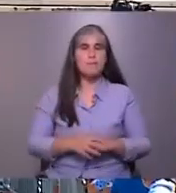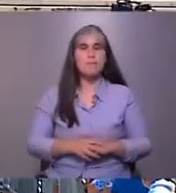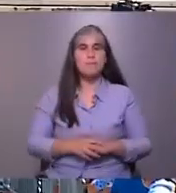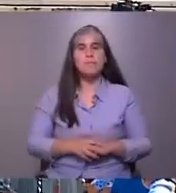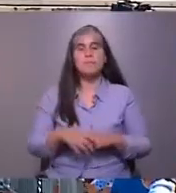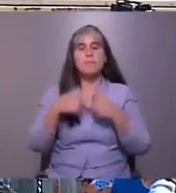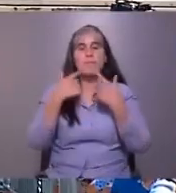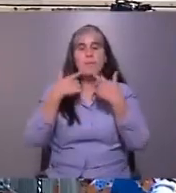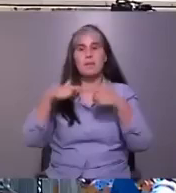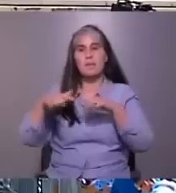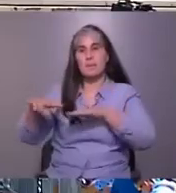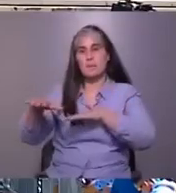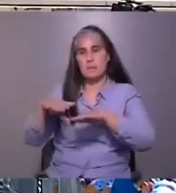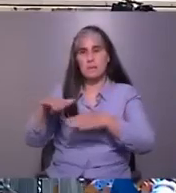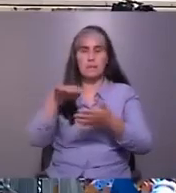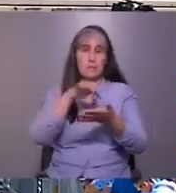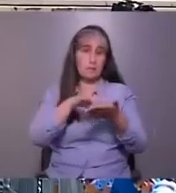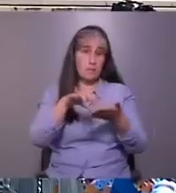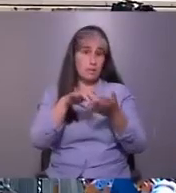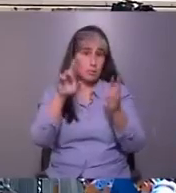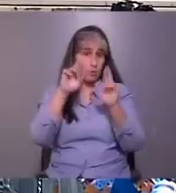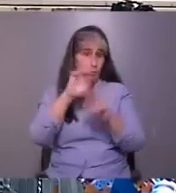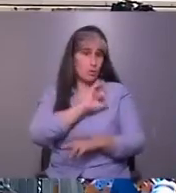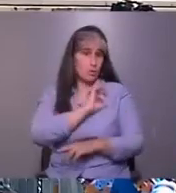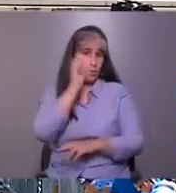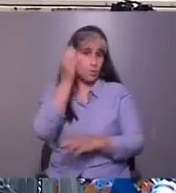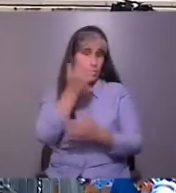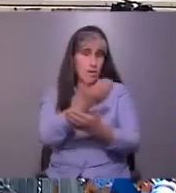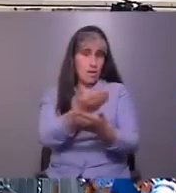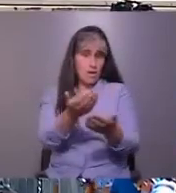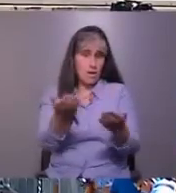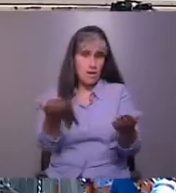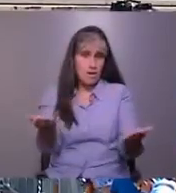Cari peregrini de língua italiana, o Senhor sia con voi.